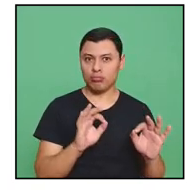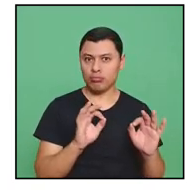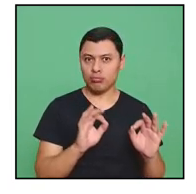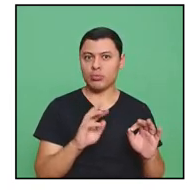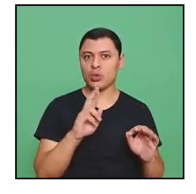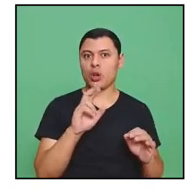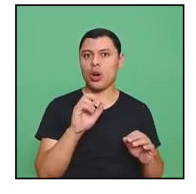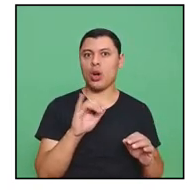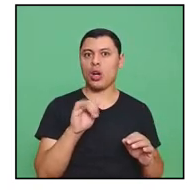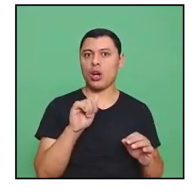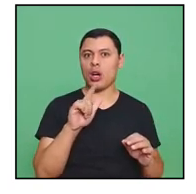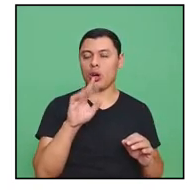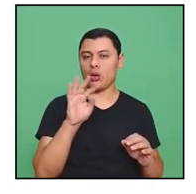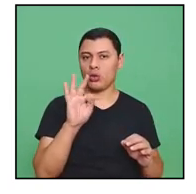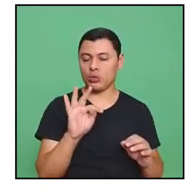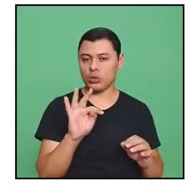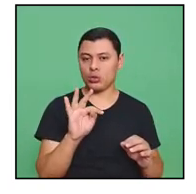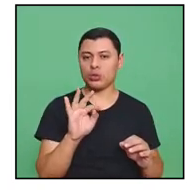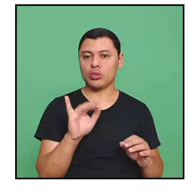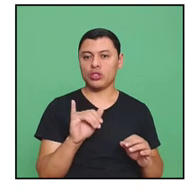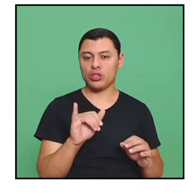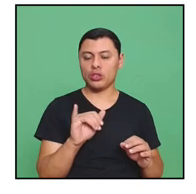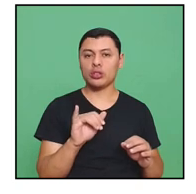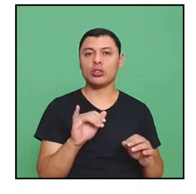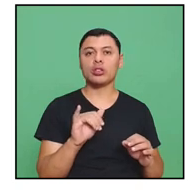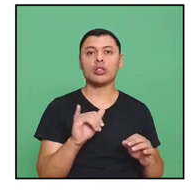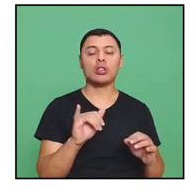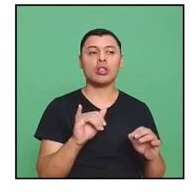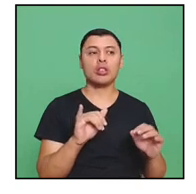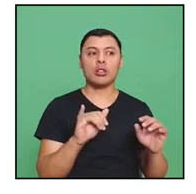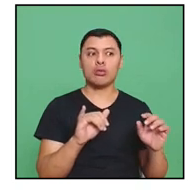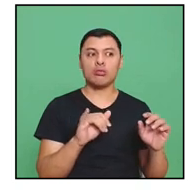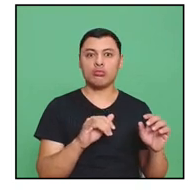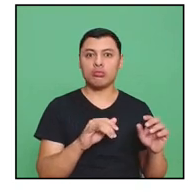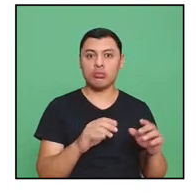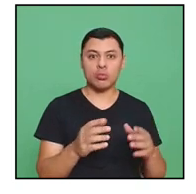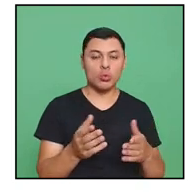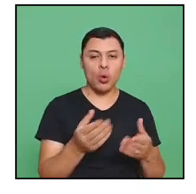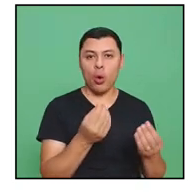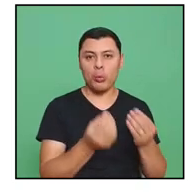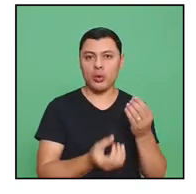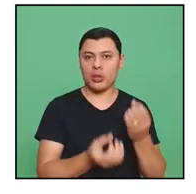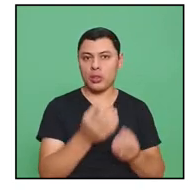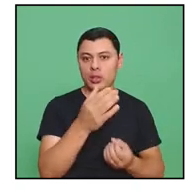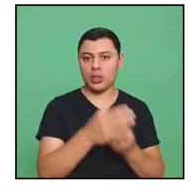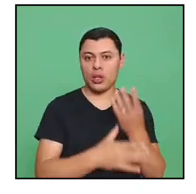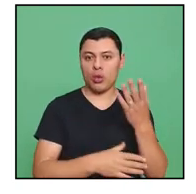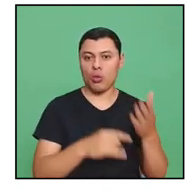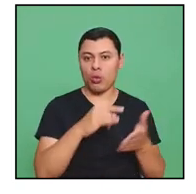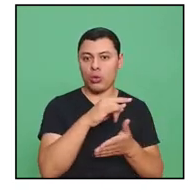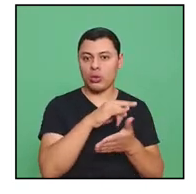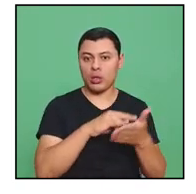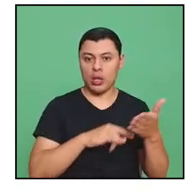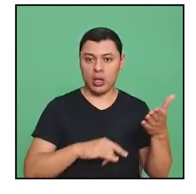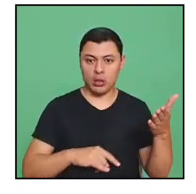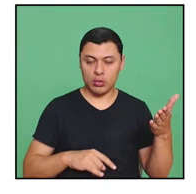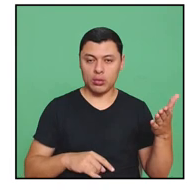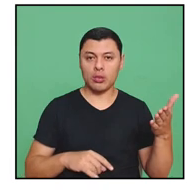coletado, pelo menos nas duas maiores plataformas, foi criar um contrato customizado no